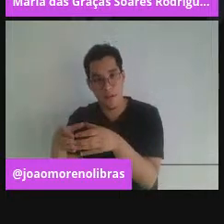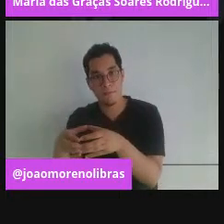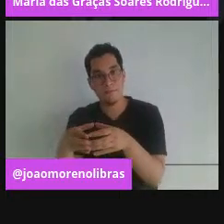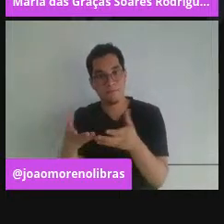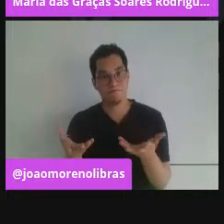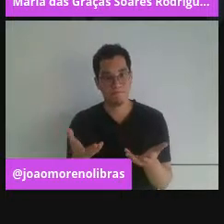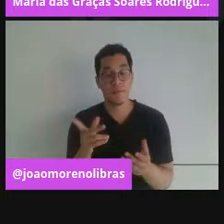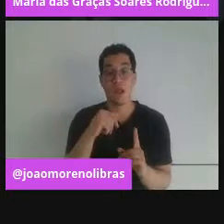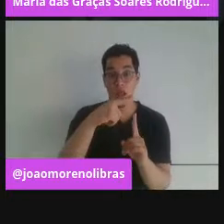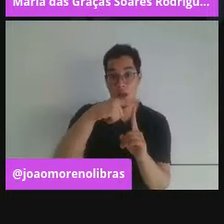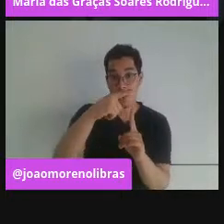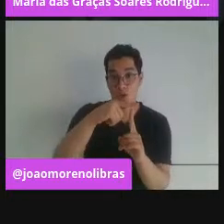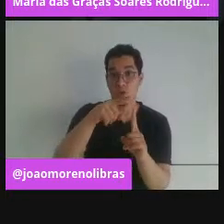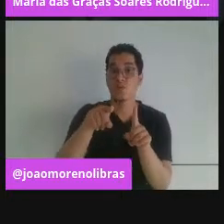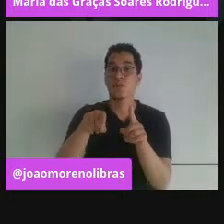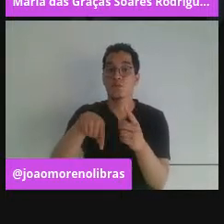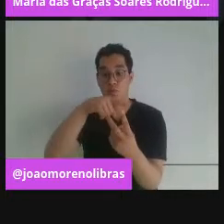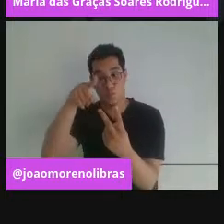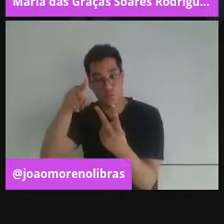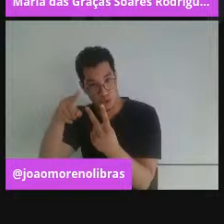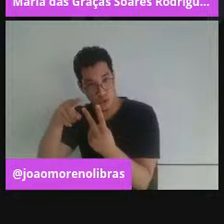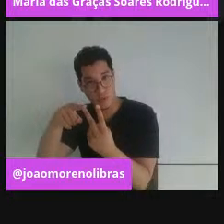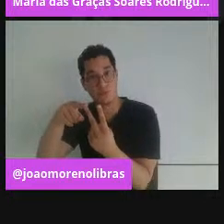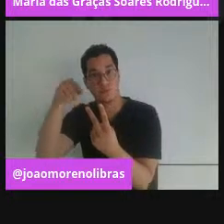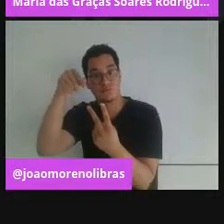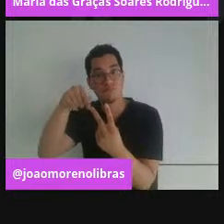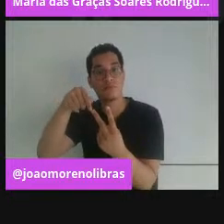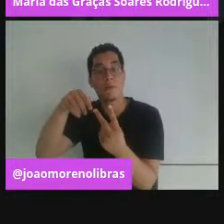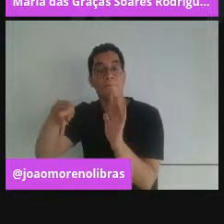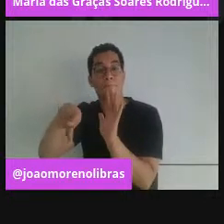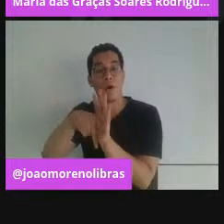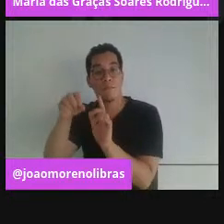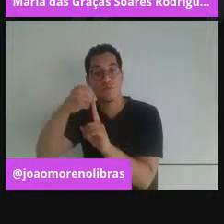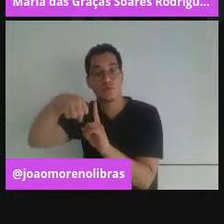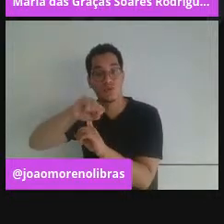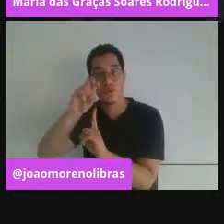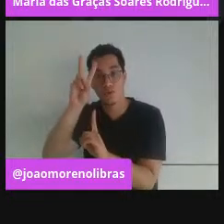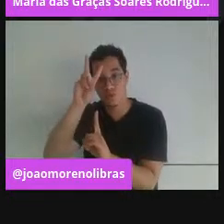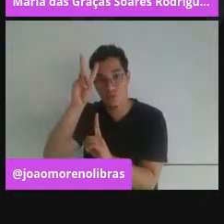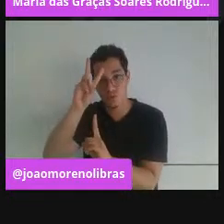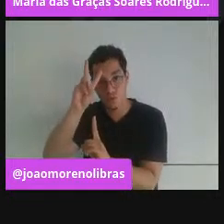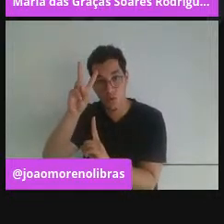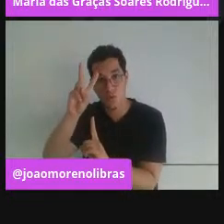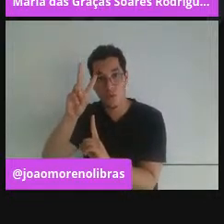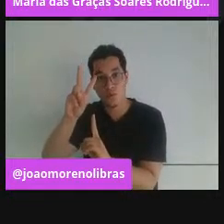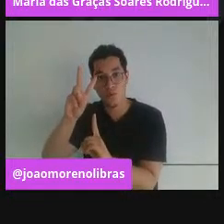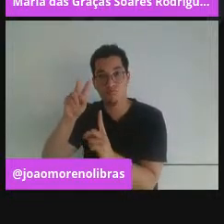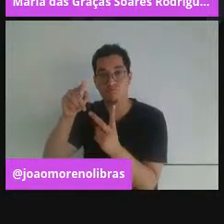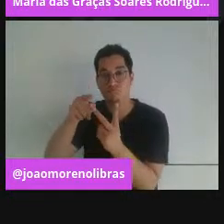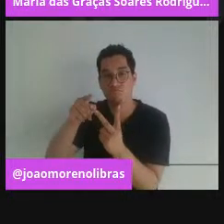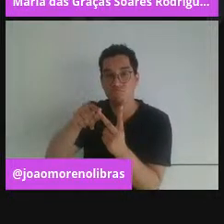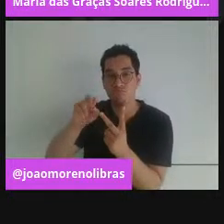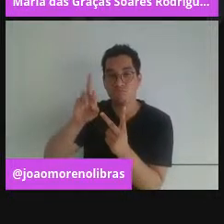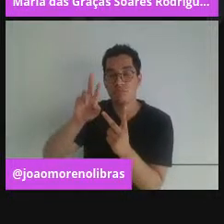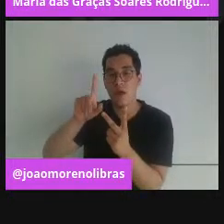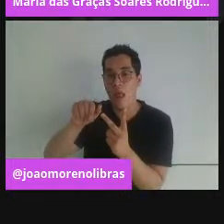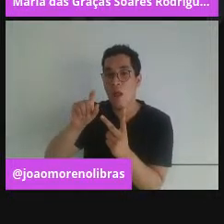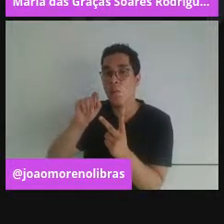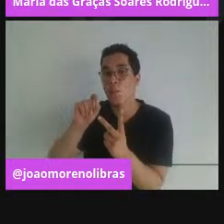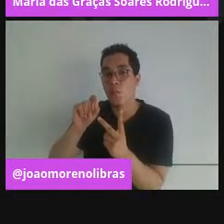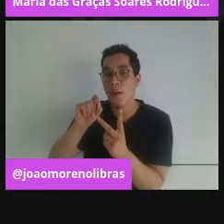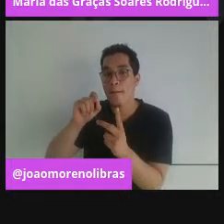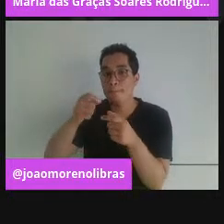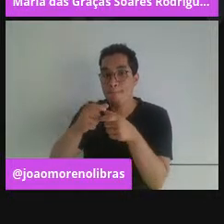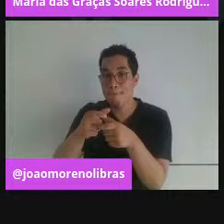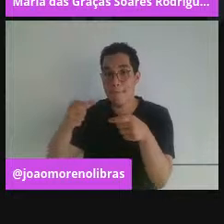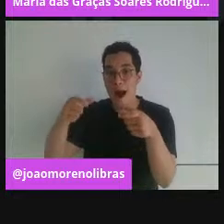uma abordagem sociohistórica, é preferida por teóricos do discurso mais macro-sociológicos. É